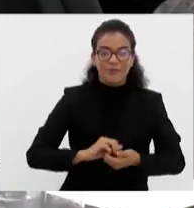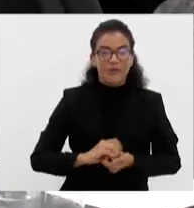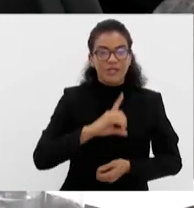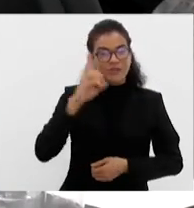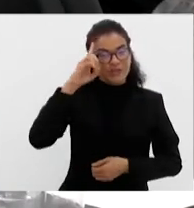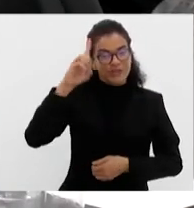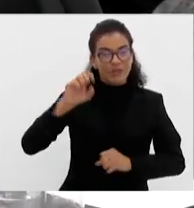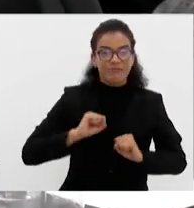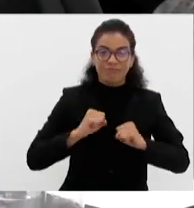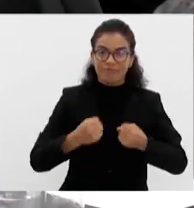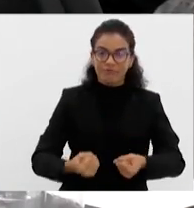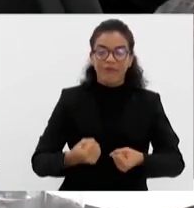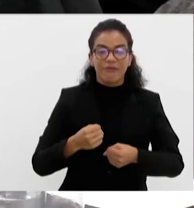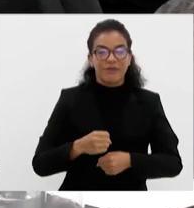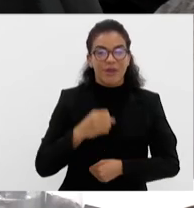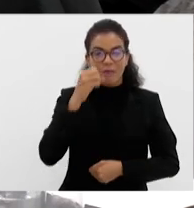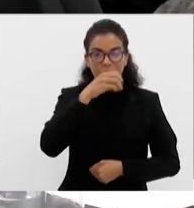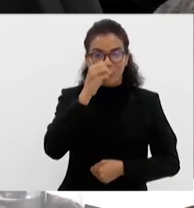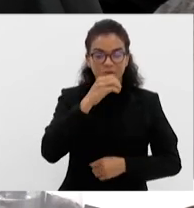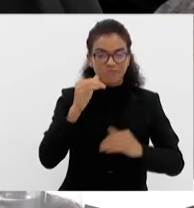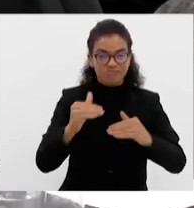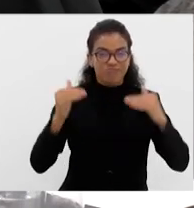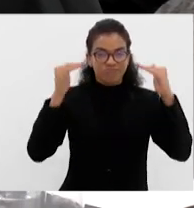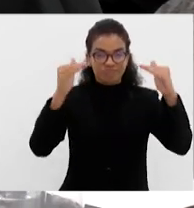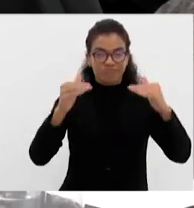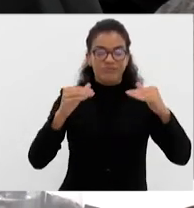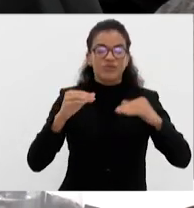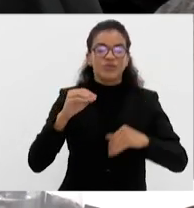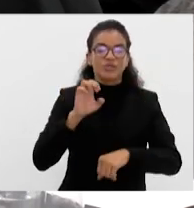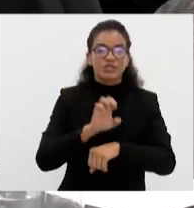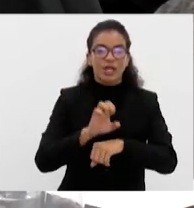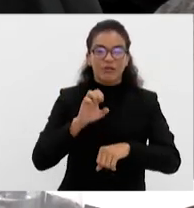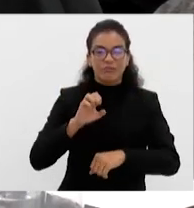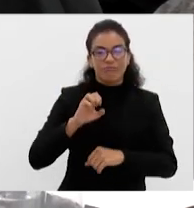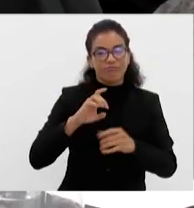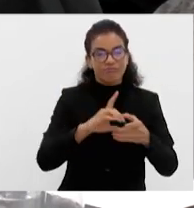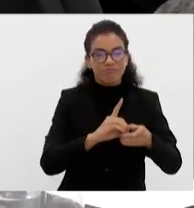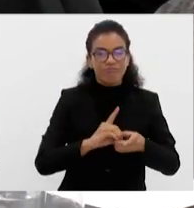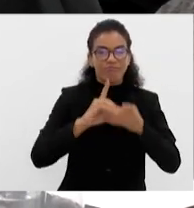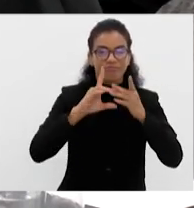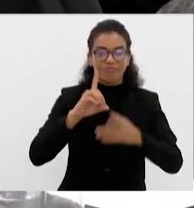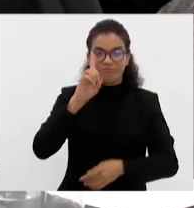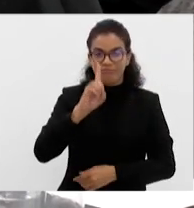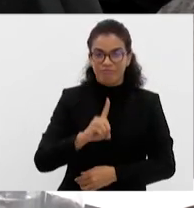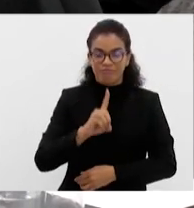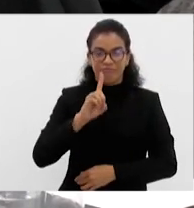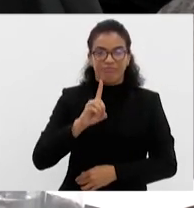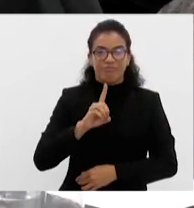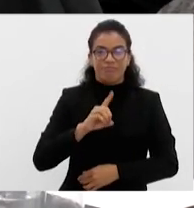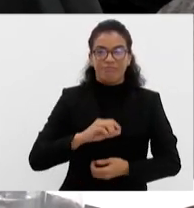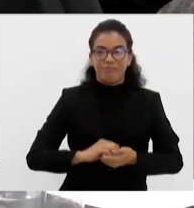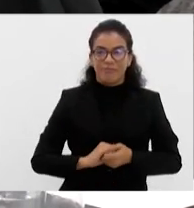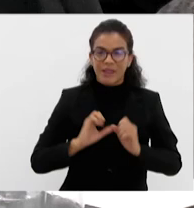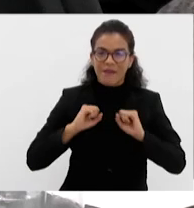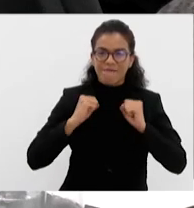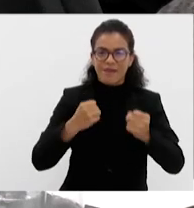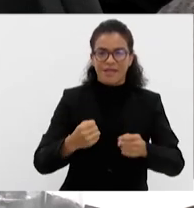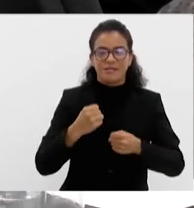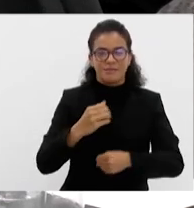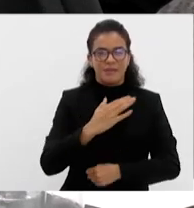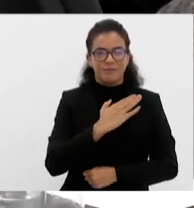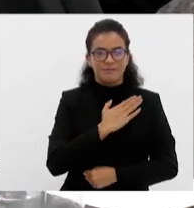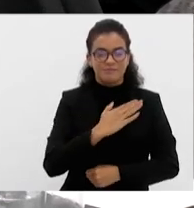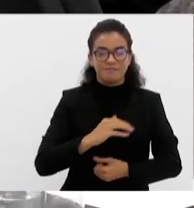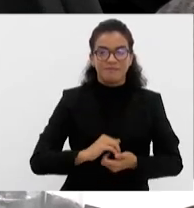contra o Abuso de Autoridade e o Estado Democrático de Direito. patriota Clezão. Parecer do